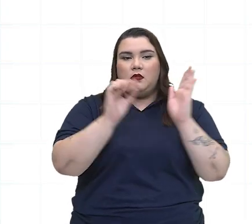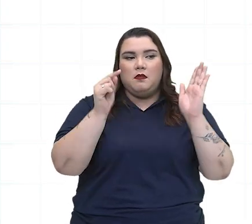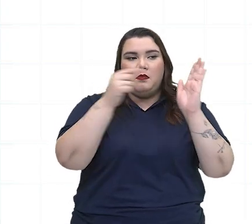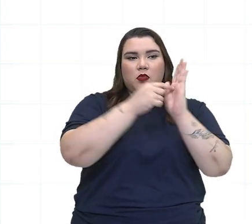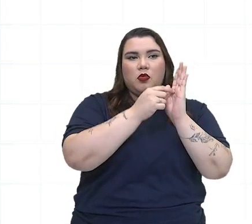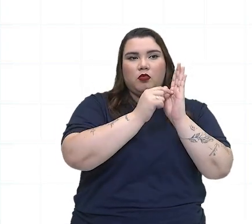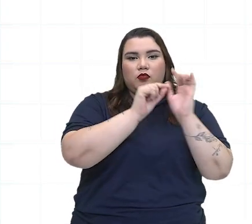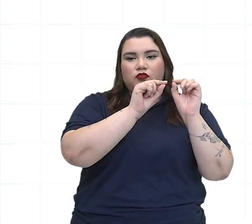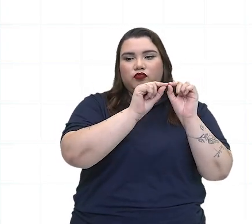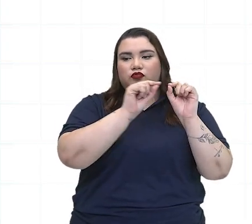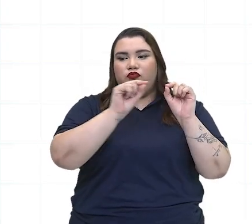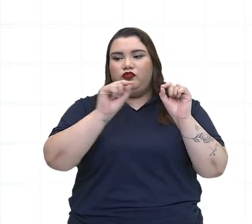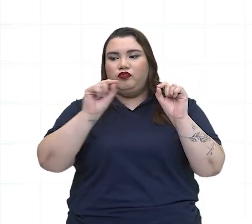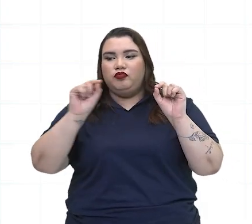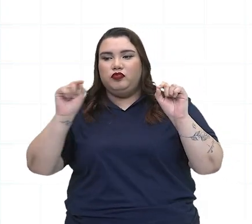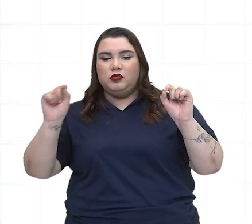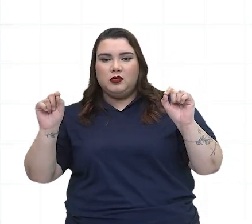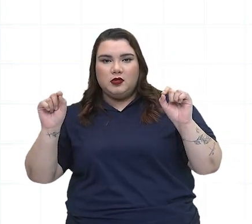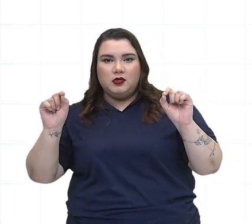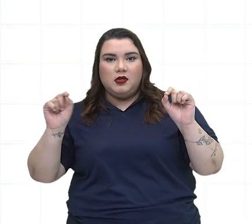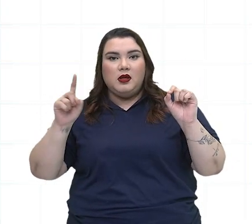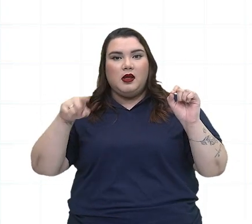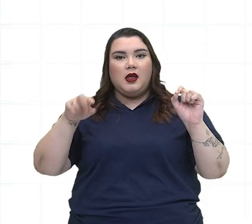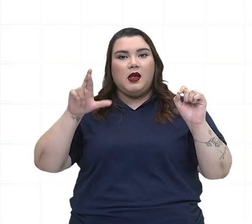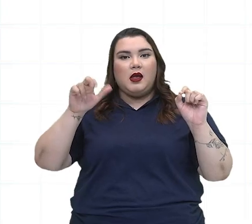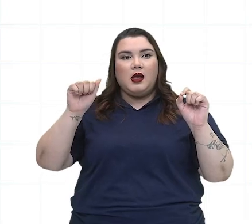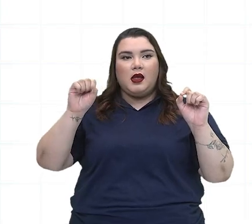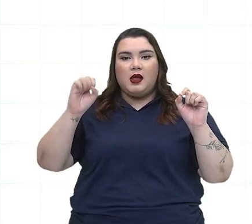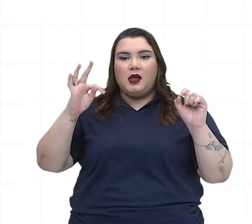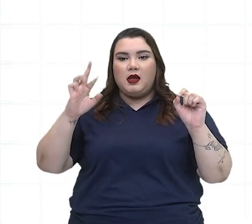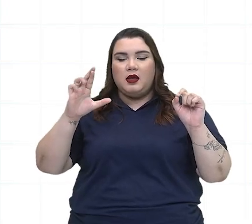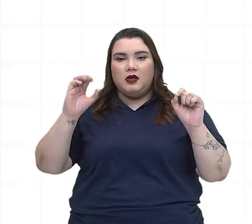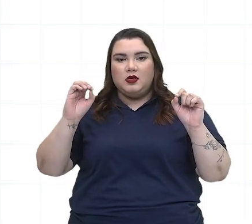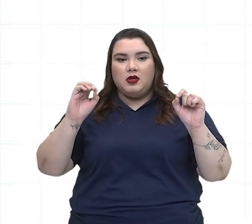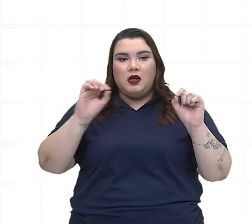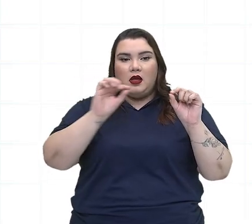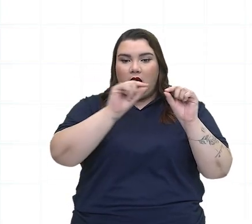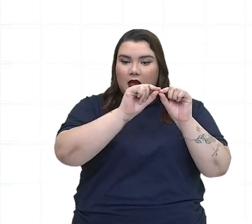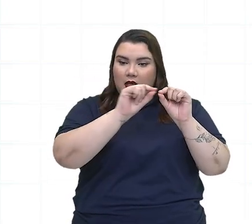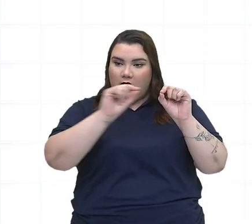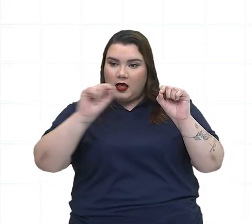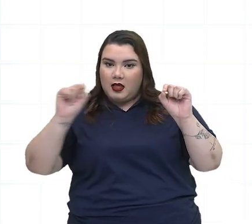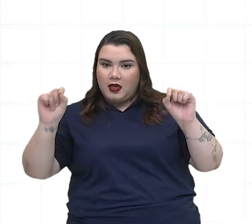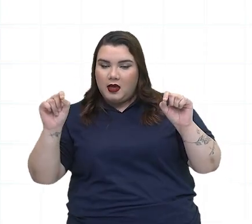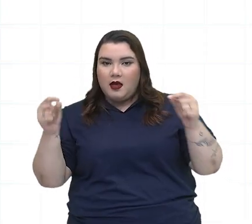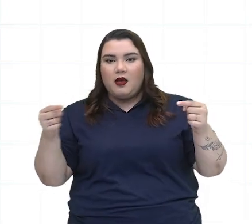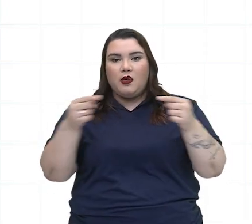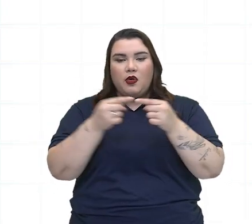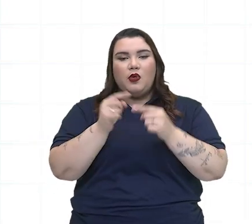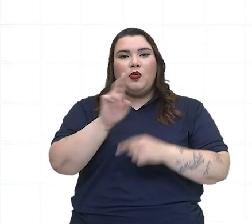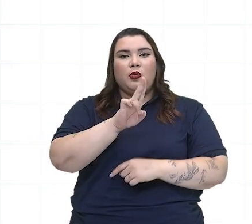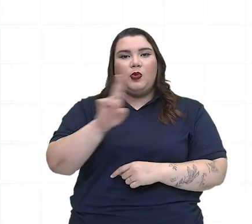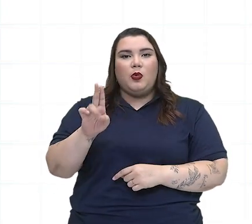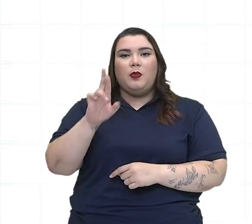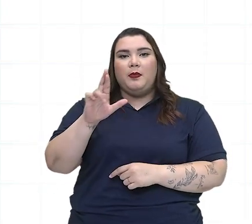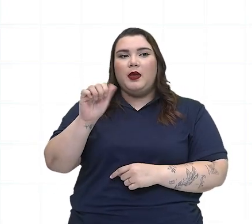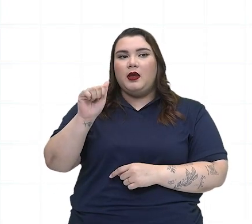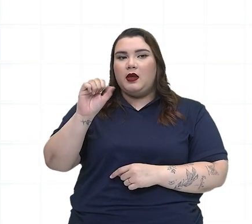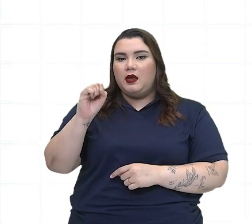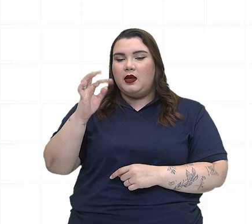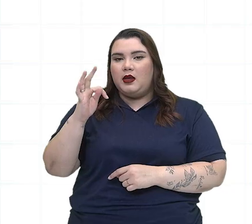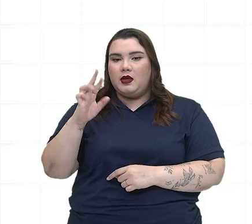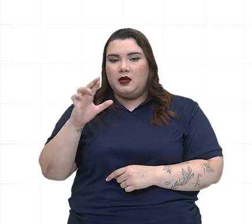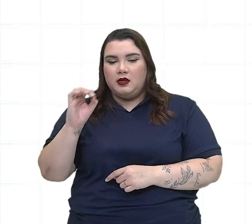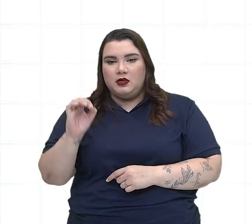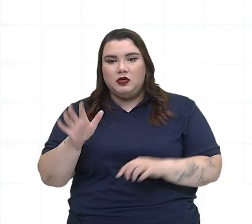horizonte. Então, você fez o quê? Um rastro. Então, a linha é esse rastro desse ponto aí.